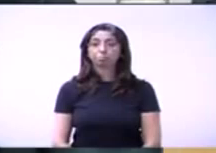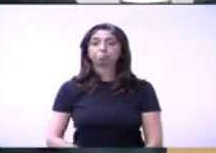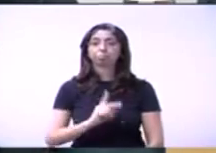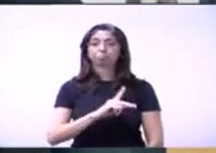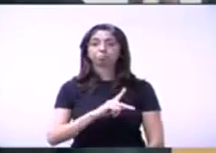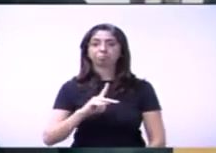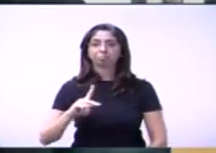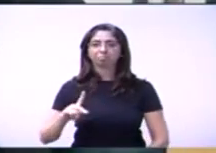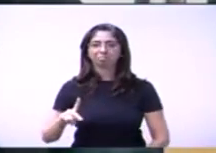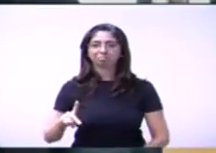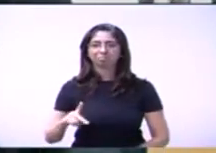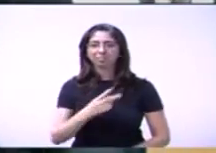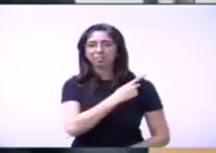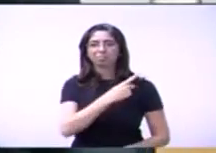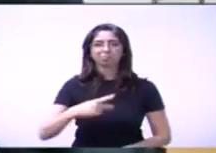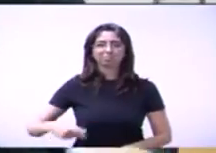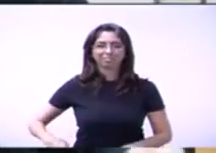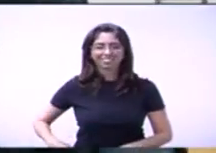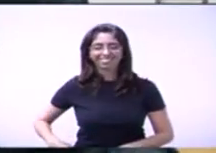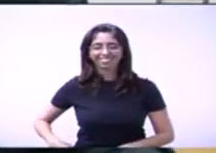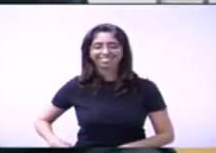Senhor presidente, gostaria que o senhor